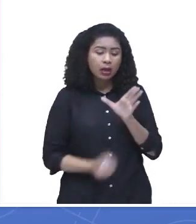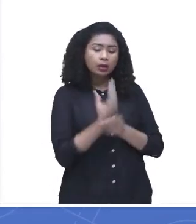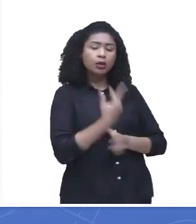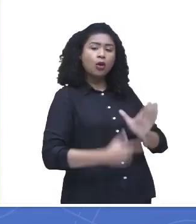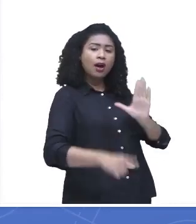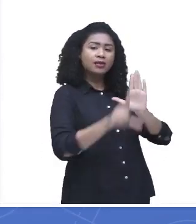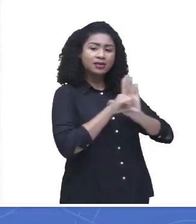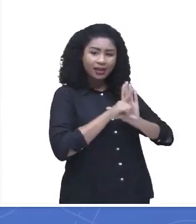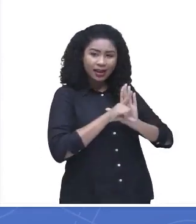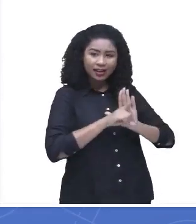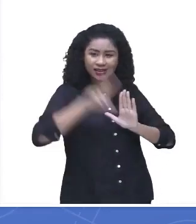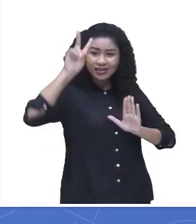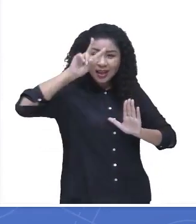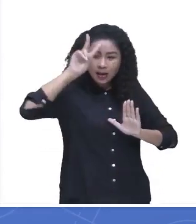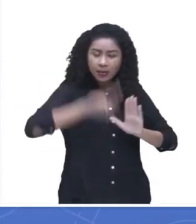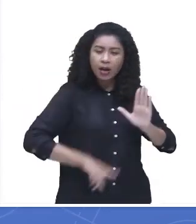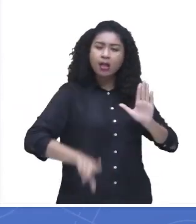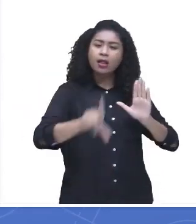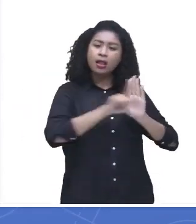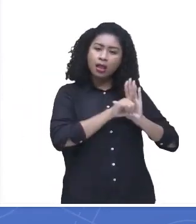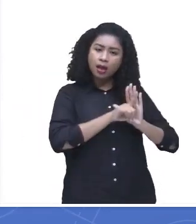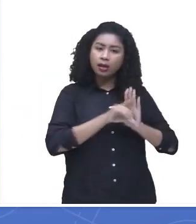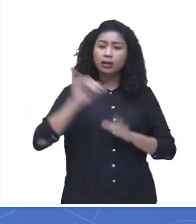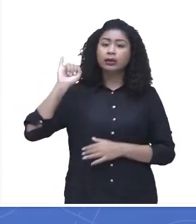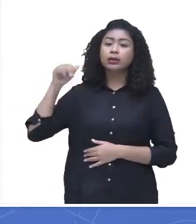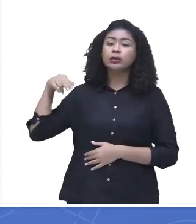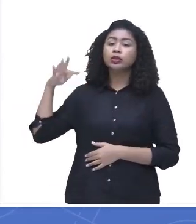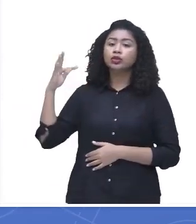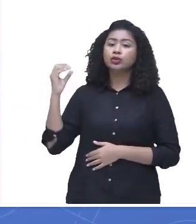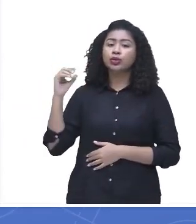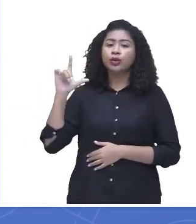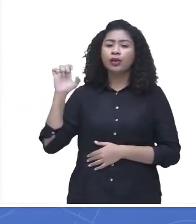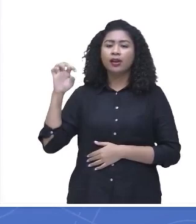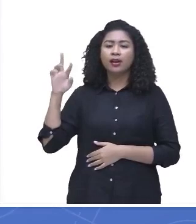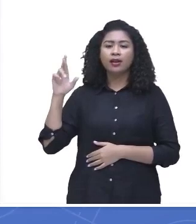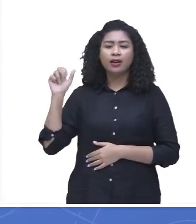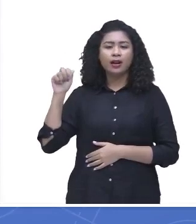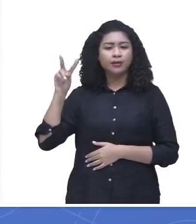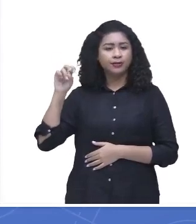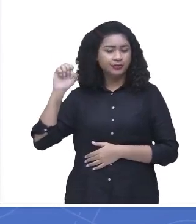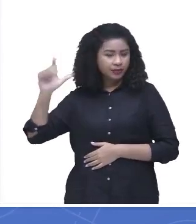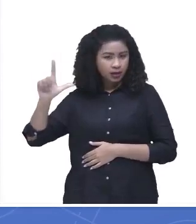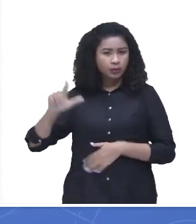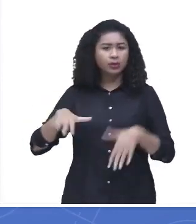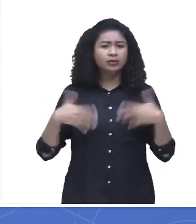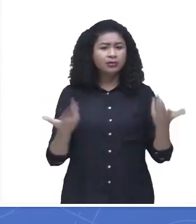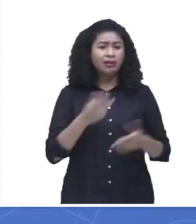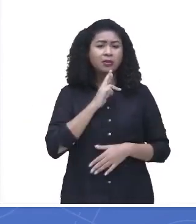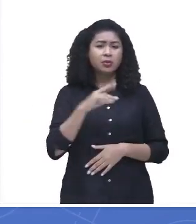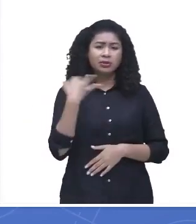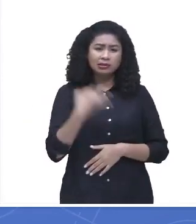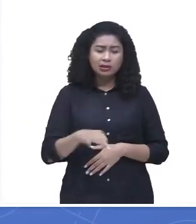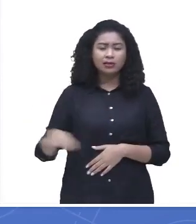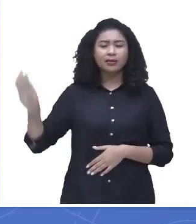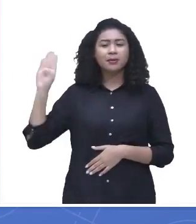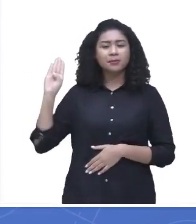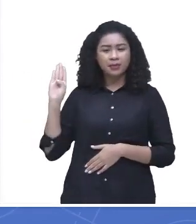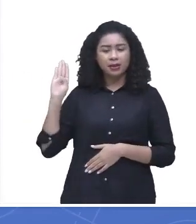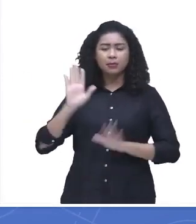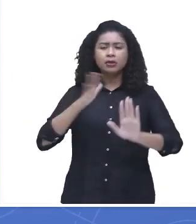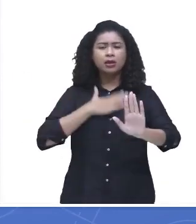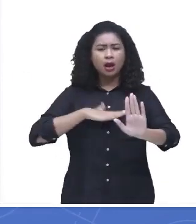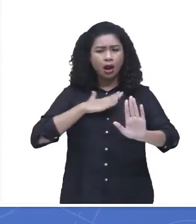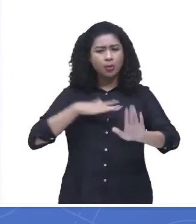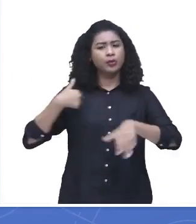britânicas, chamada pelos colonos de leis intoleráveis, certo? Então, a alternativa B é a nossa alternativa correta, mas calma que eu vou explicar